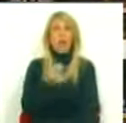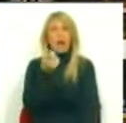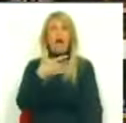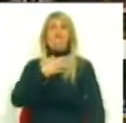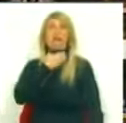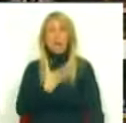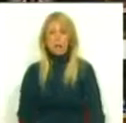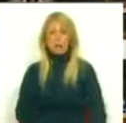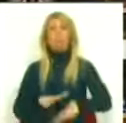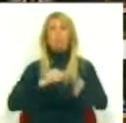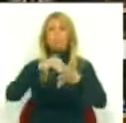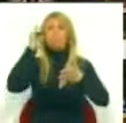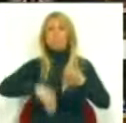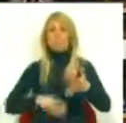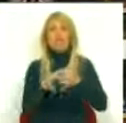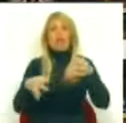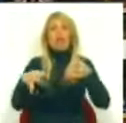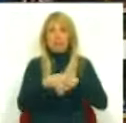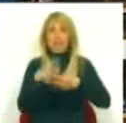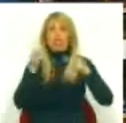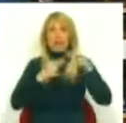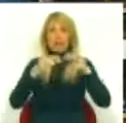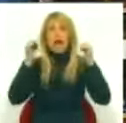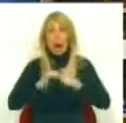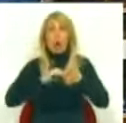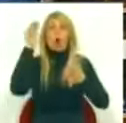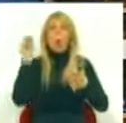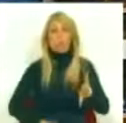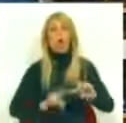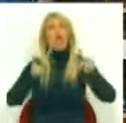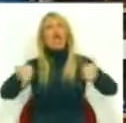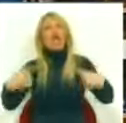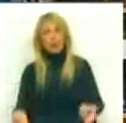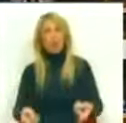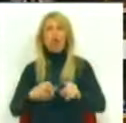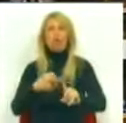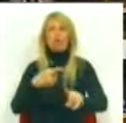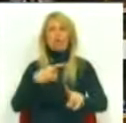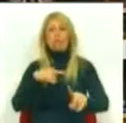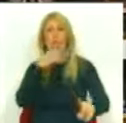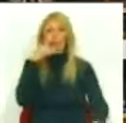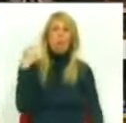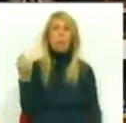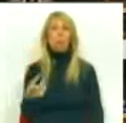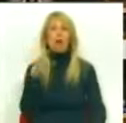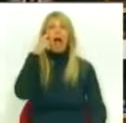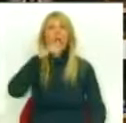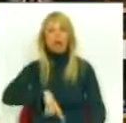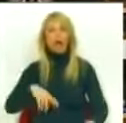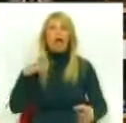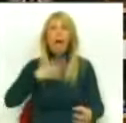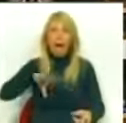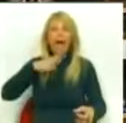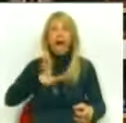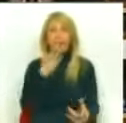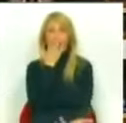de ajustamento financeiro e desdenha de quem quer enfrentar a dureza que significa a implementação desse